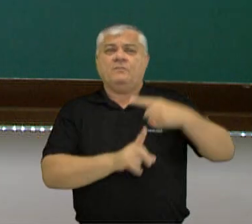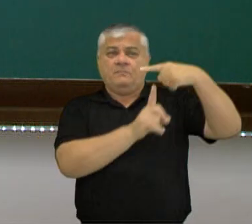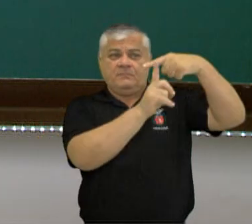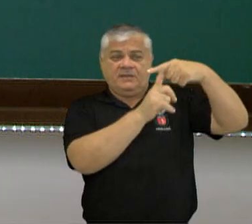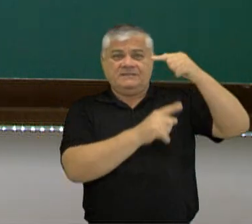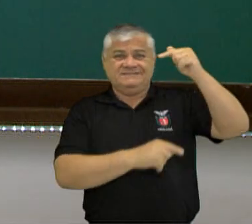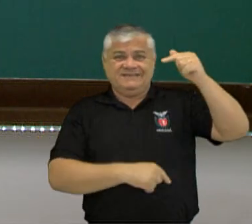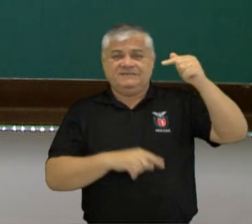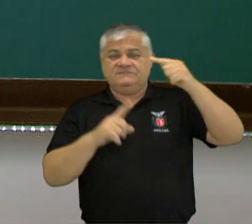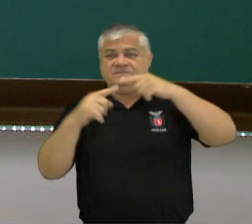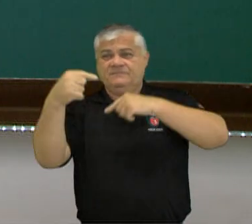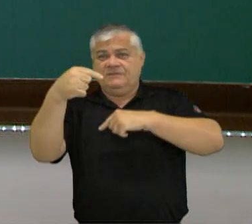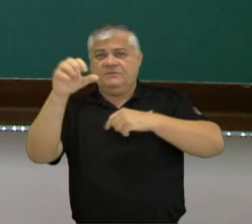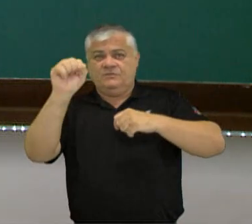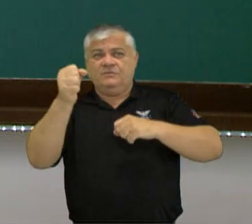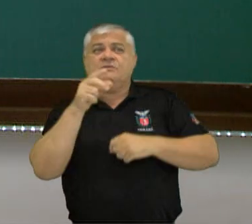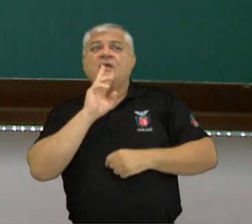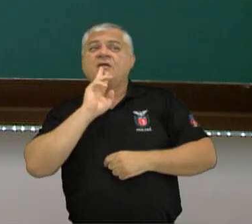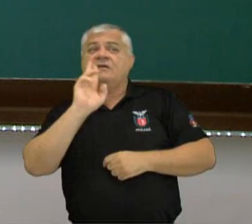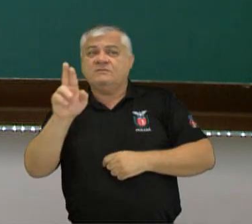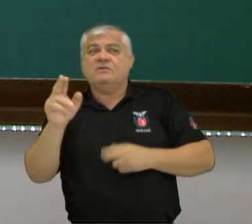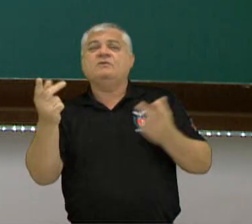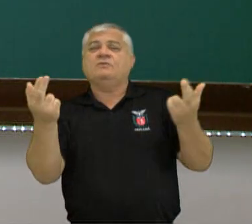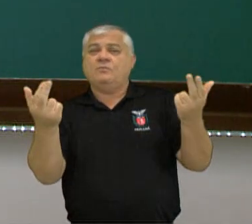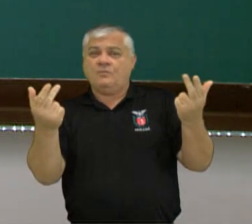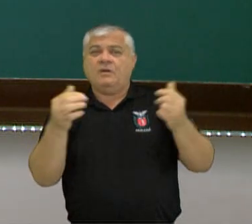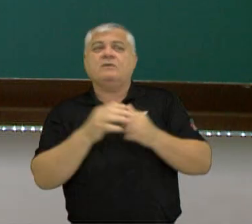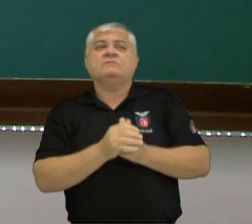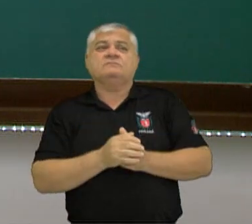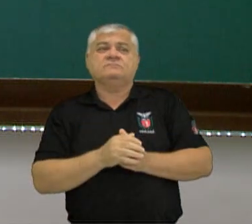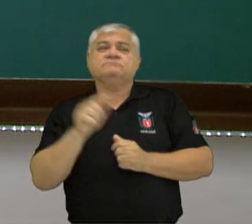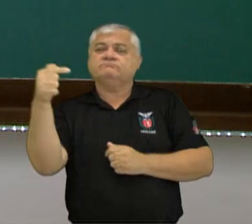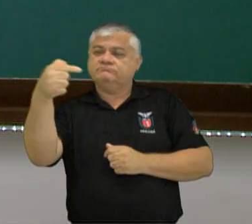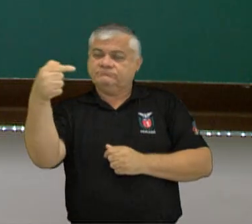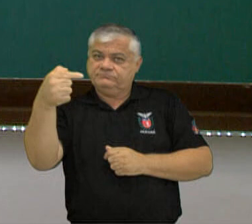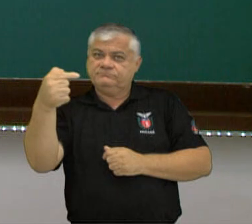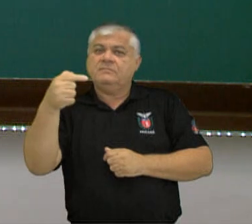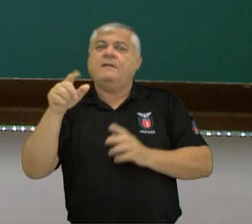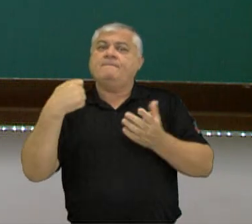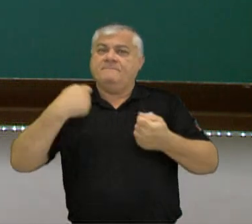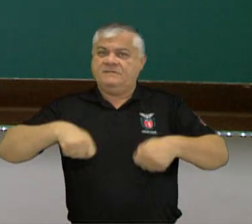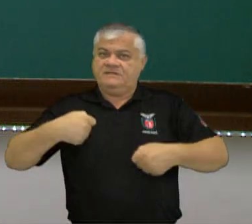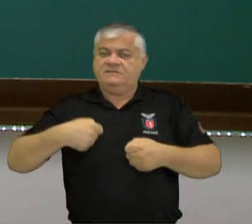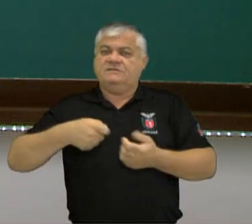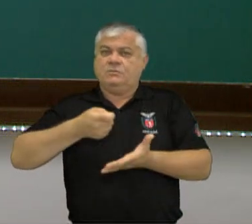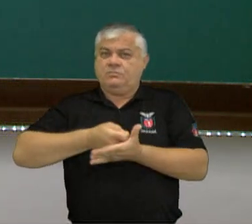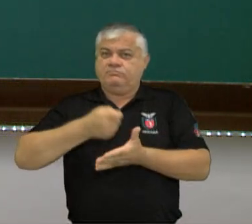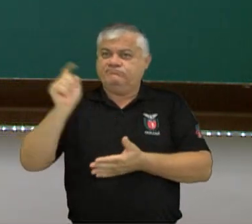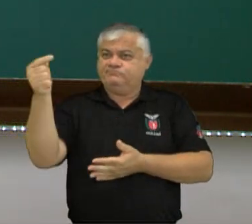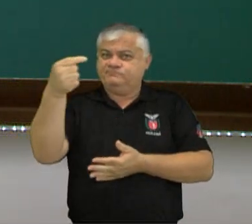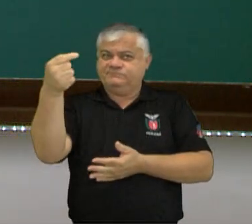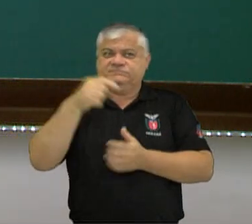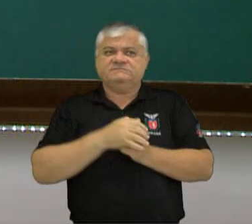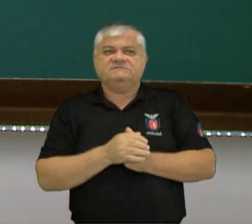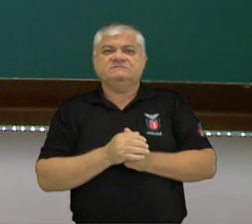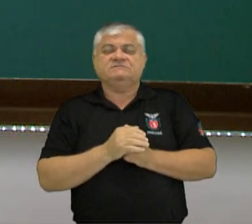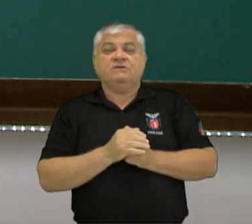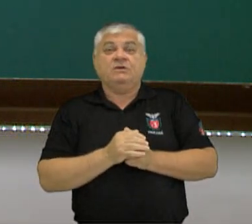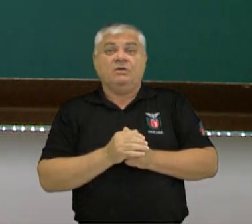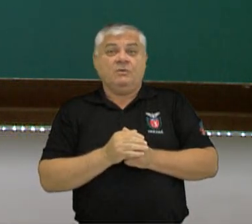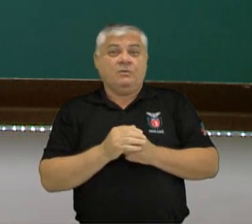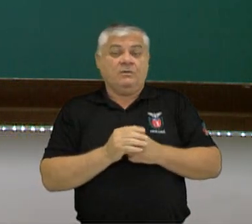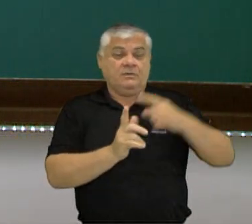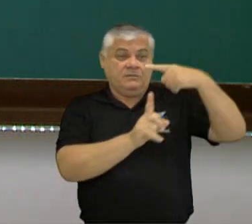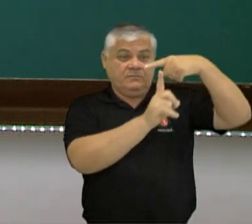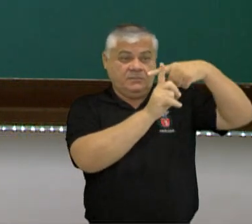sinal e a resposta também é um número inteiro. Então, existe uma propriedade que diz que o produto de dois números inteiros